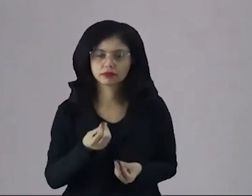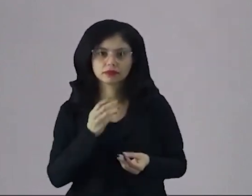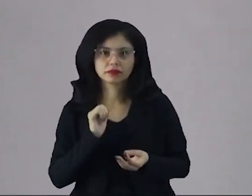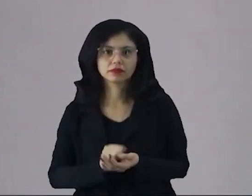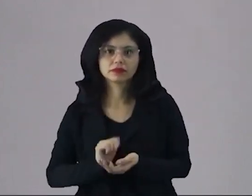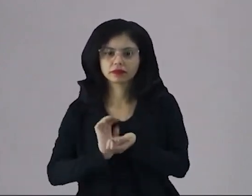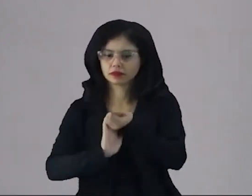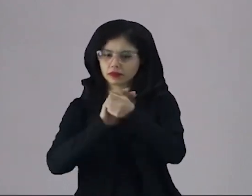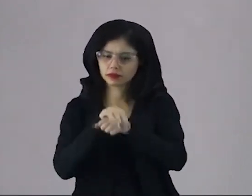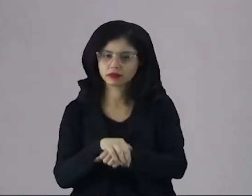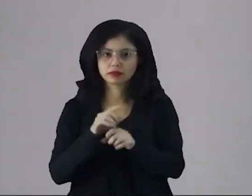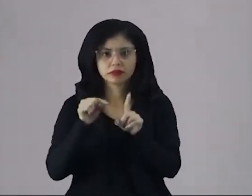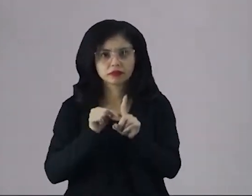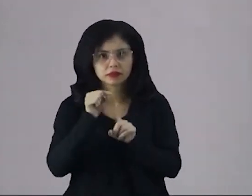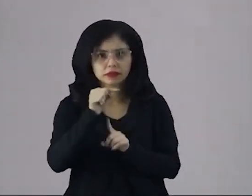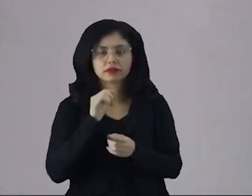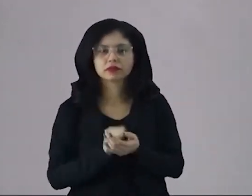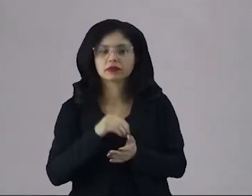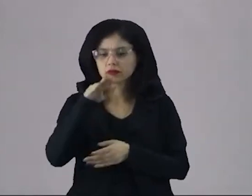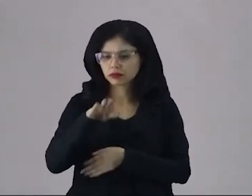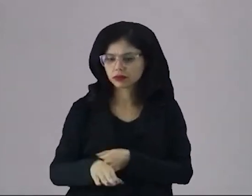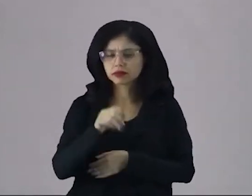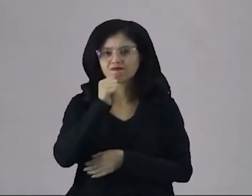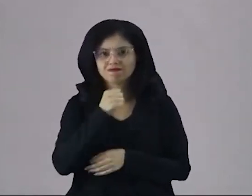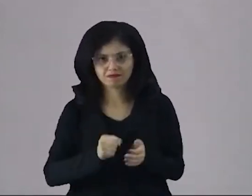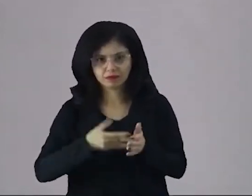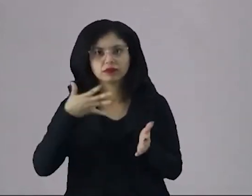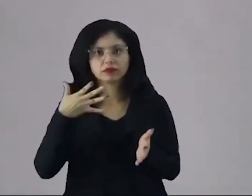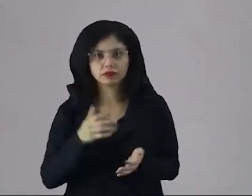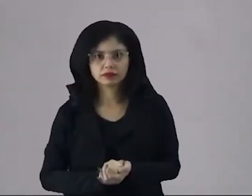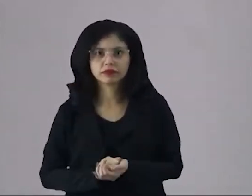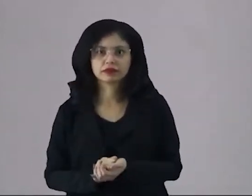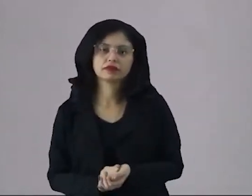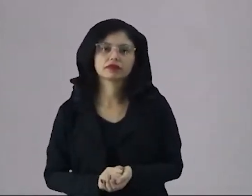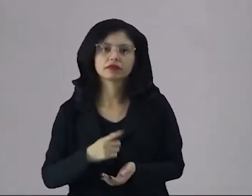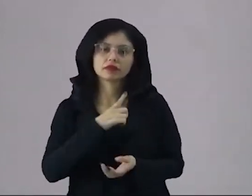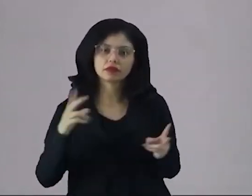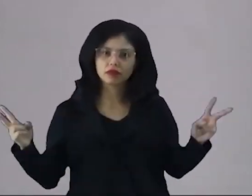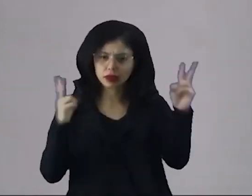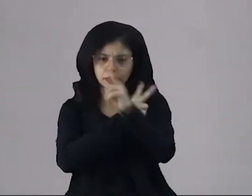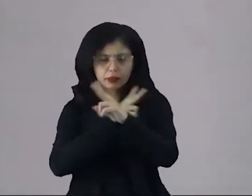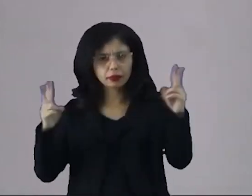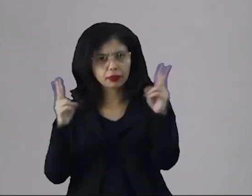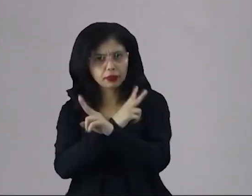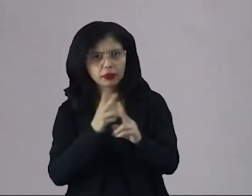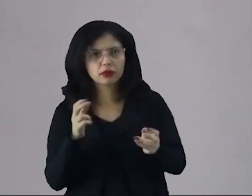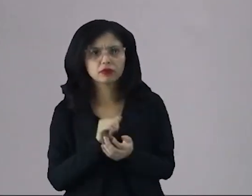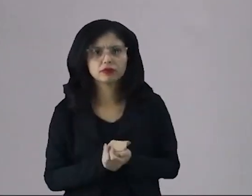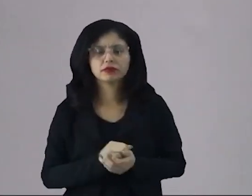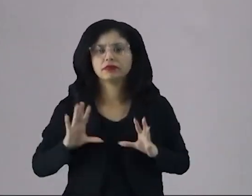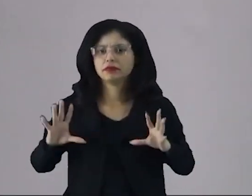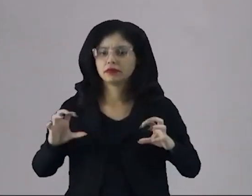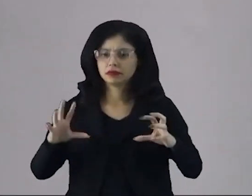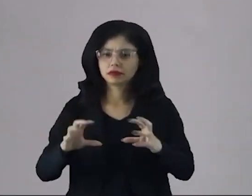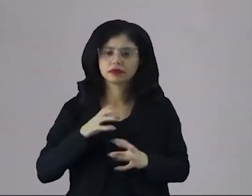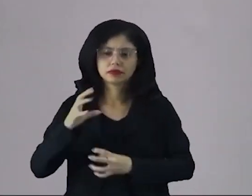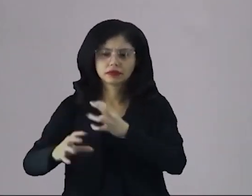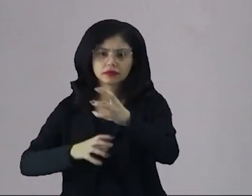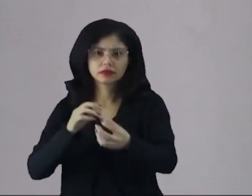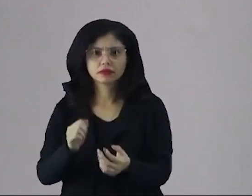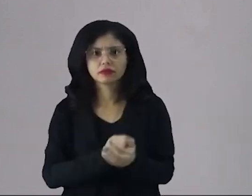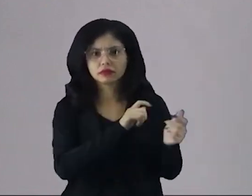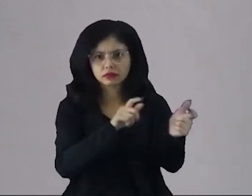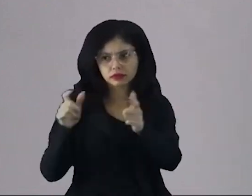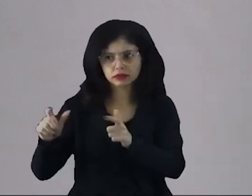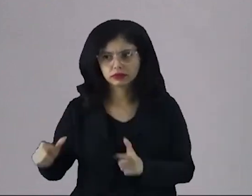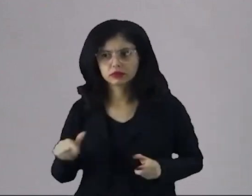à noite a temperatura cai bastante nos desertos e tem uma ventania muito forte, essas moitas são levadas de um lugar para